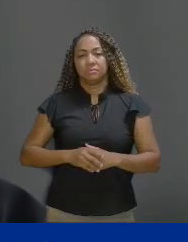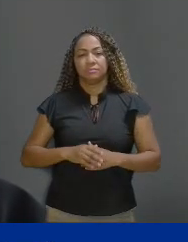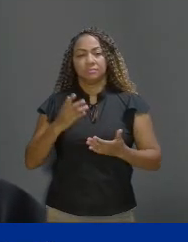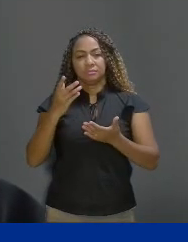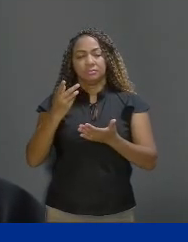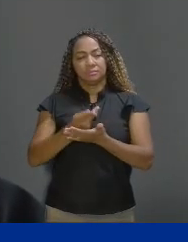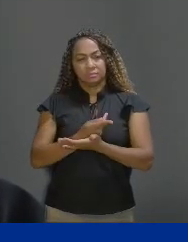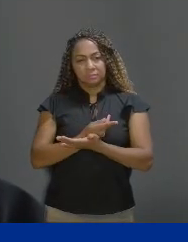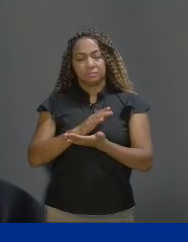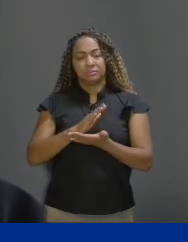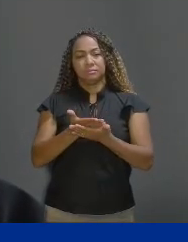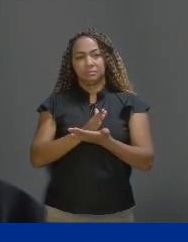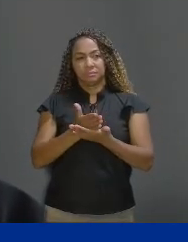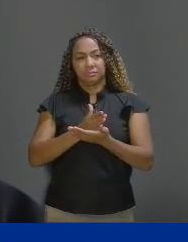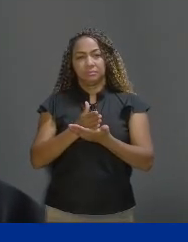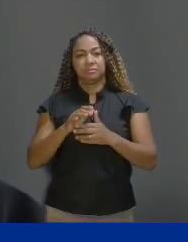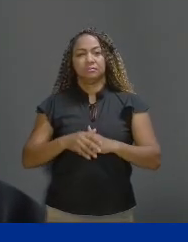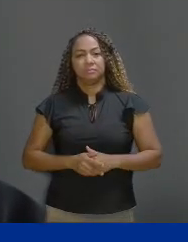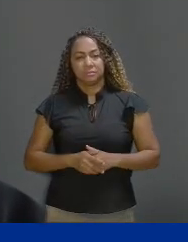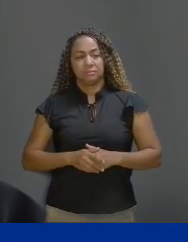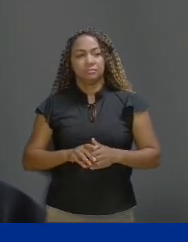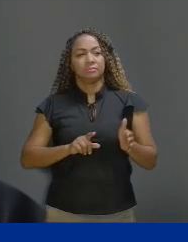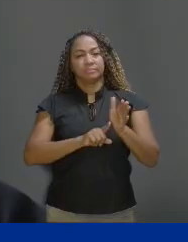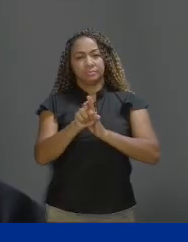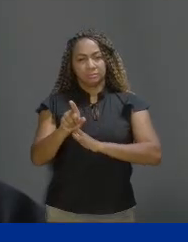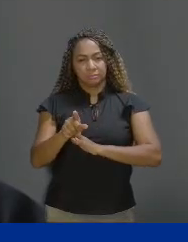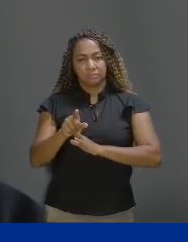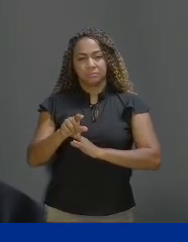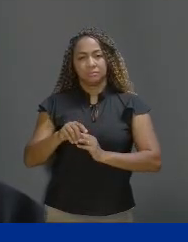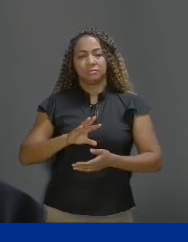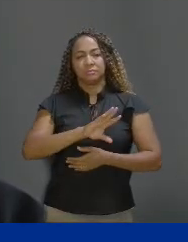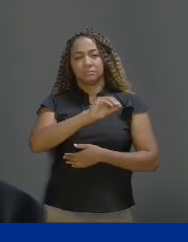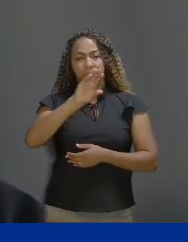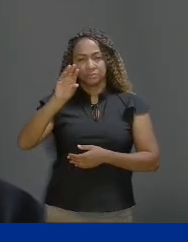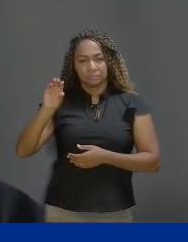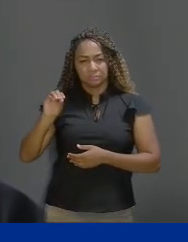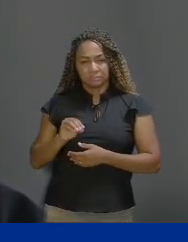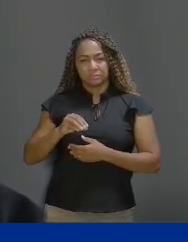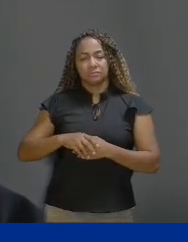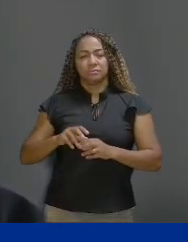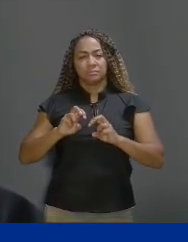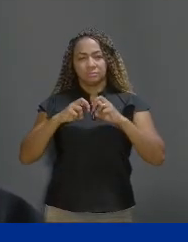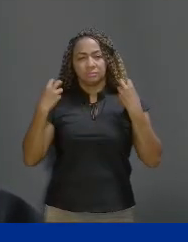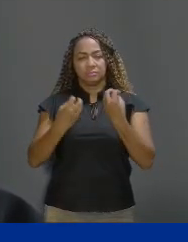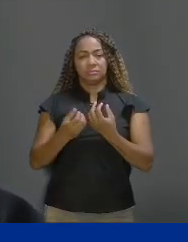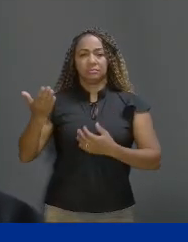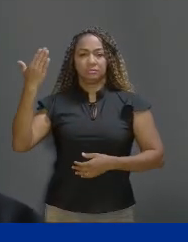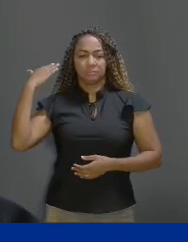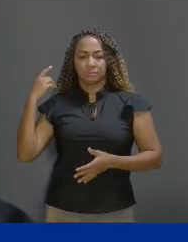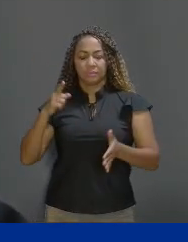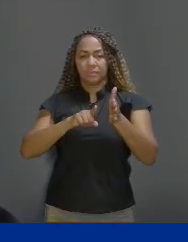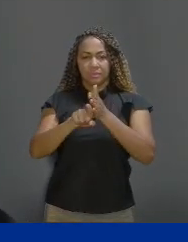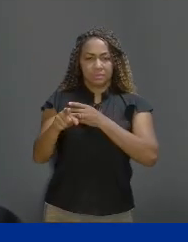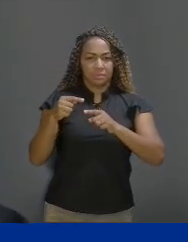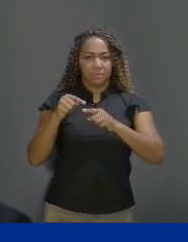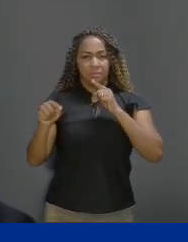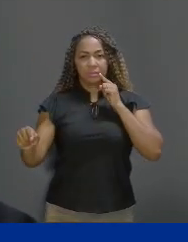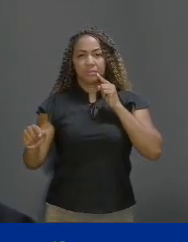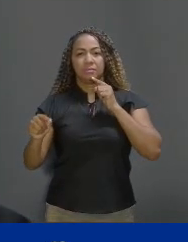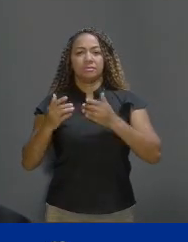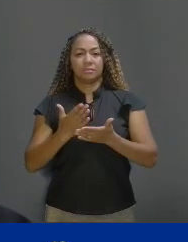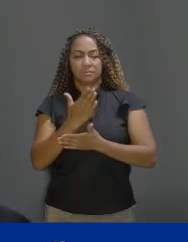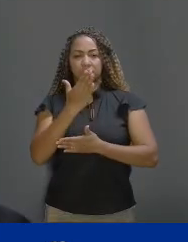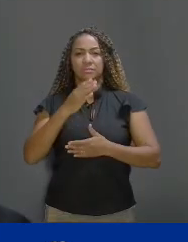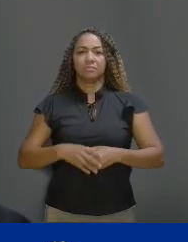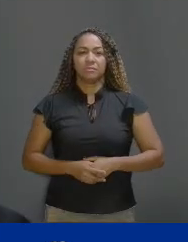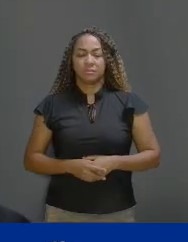virtual, na tela, desembargador Carmo Antônio, presidente do Tribunal Regional Eleitoral do Amapá. Desembargador Carmo Antônio, link pele